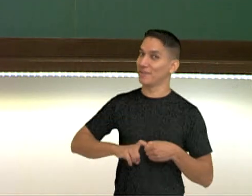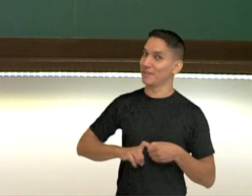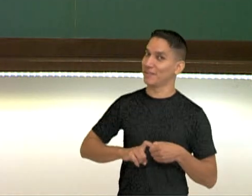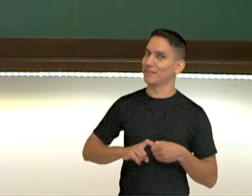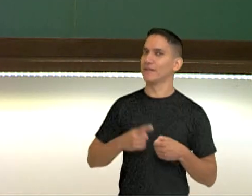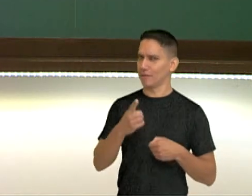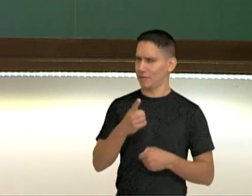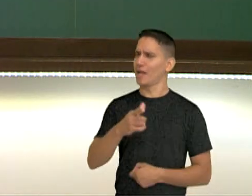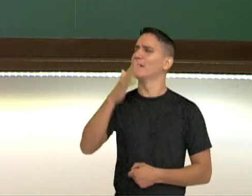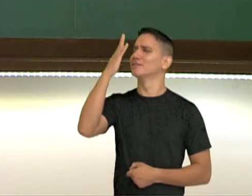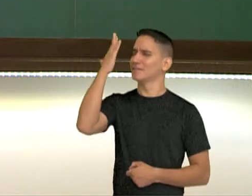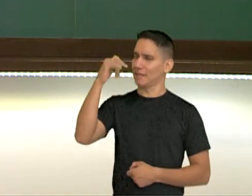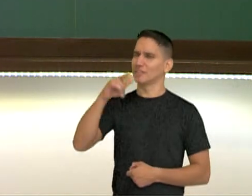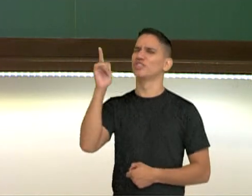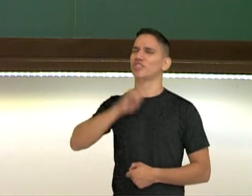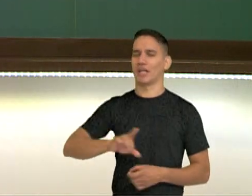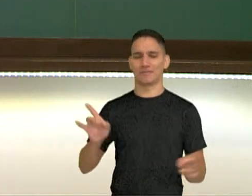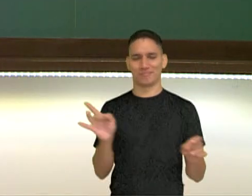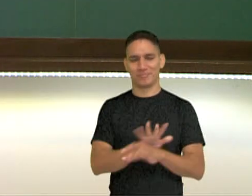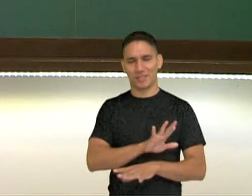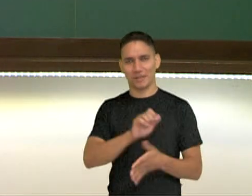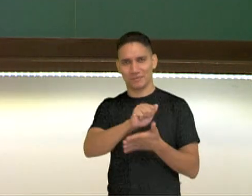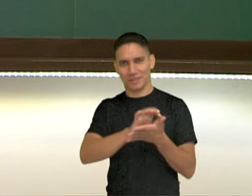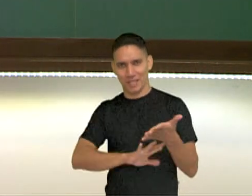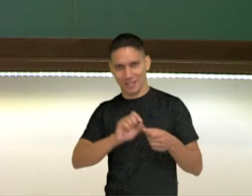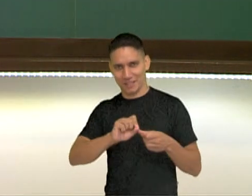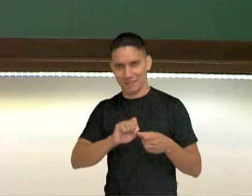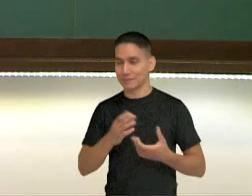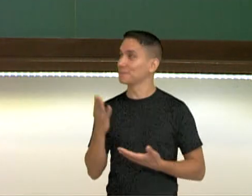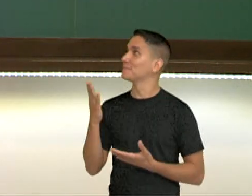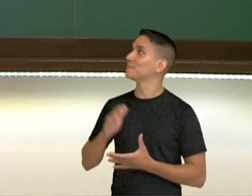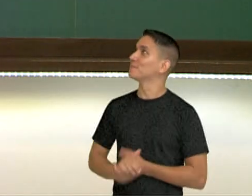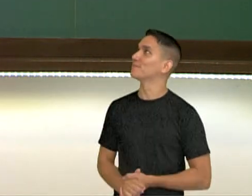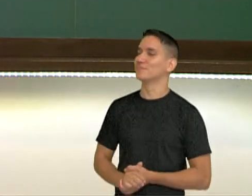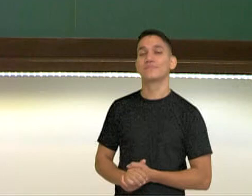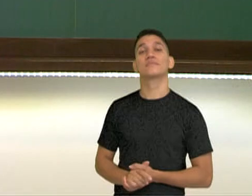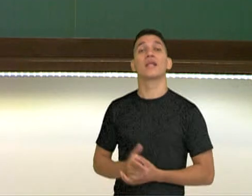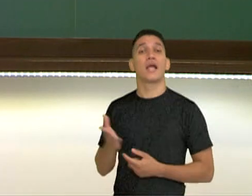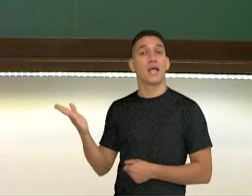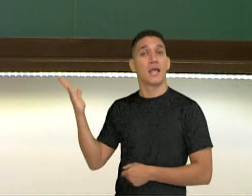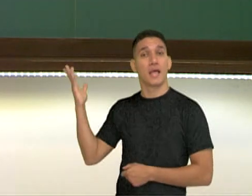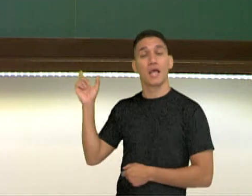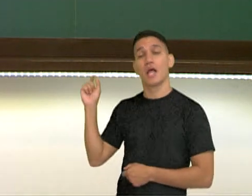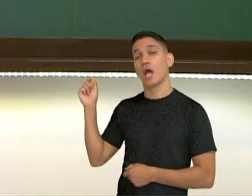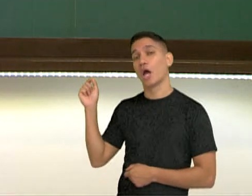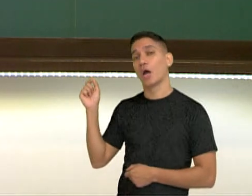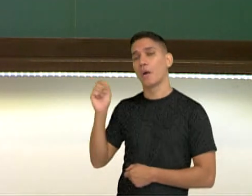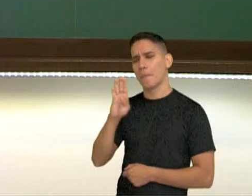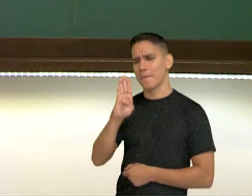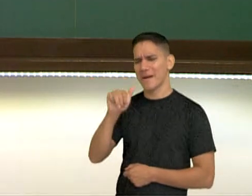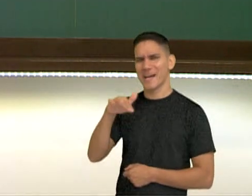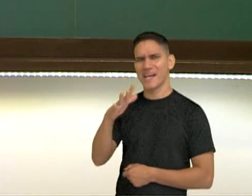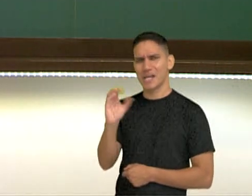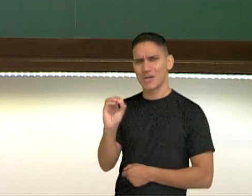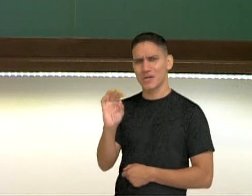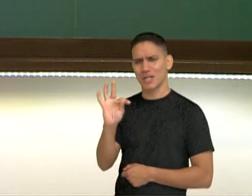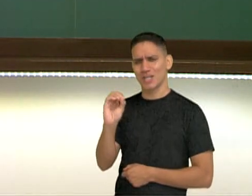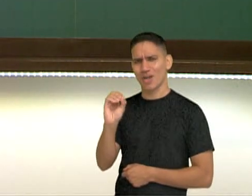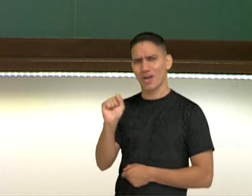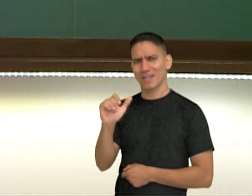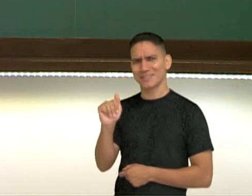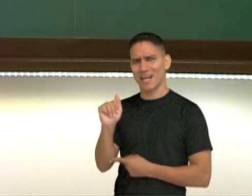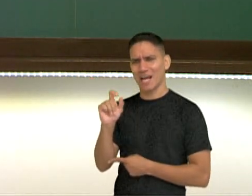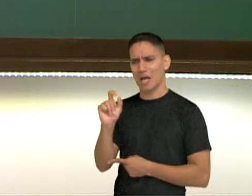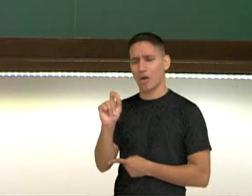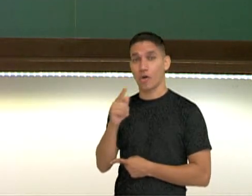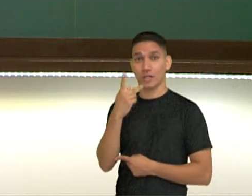Voltei. Sei que você já deu conta de resolver a atividade aí. Esse banho e tosa, aqui o seu cão sai um